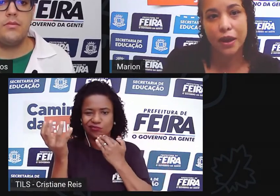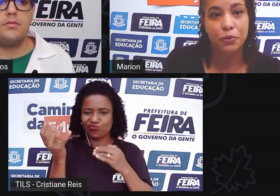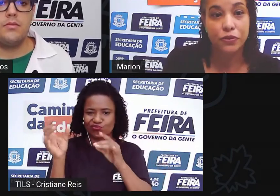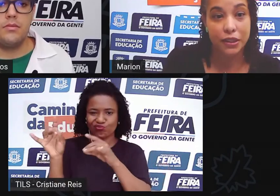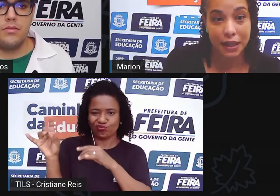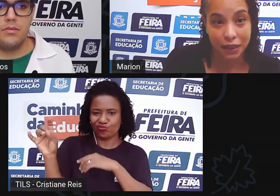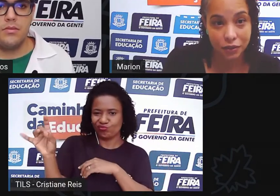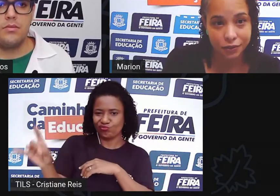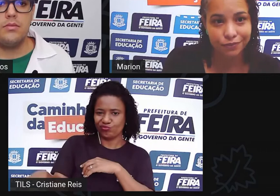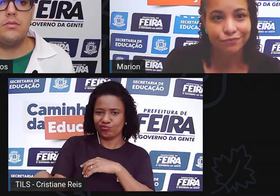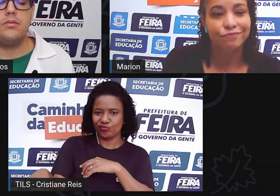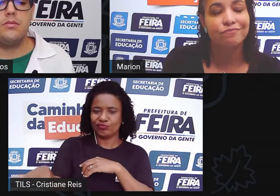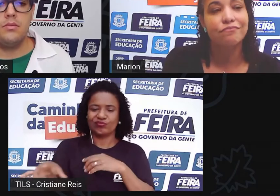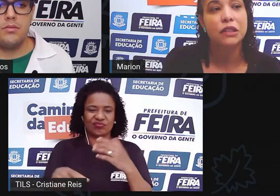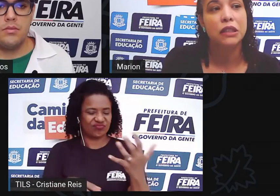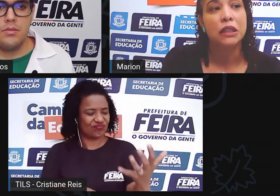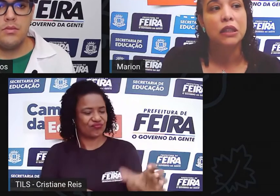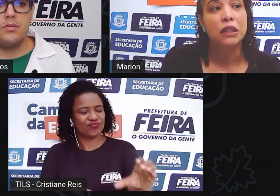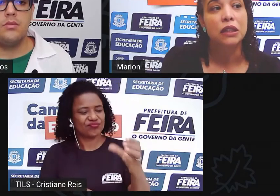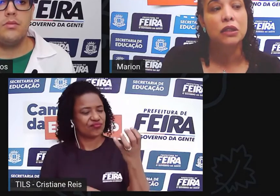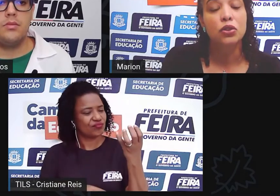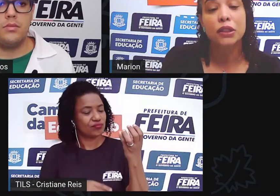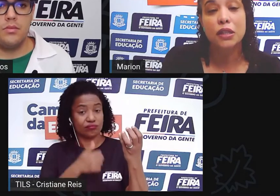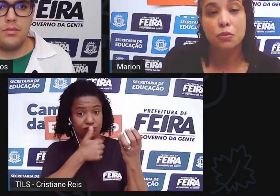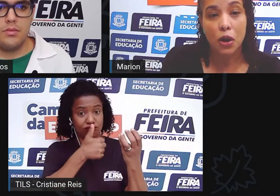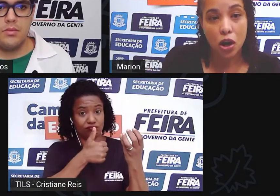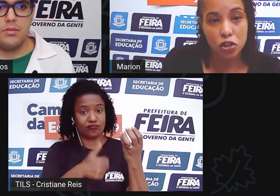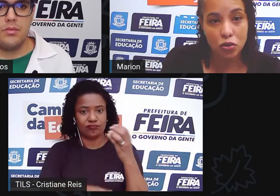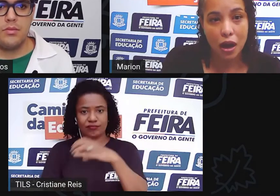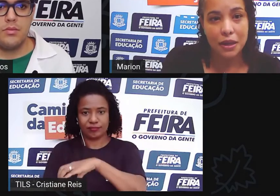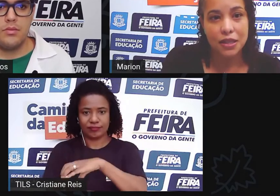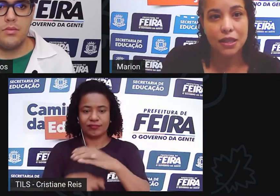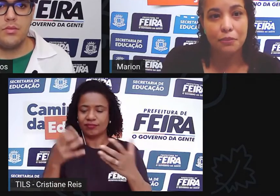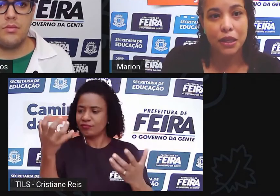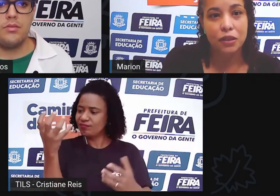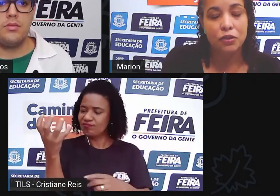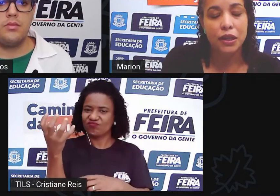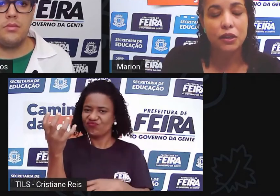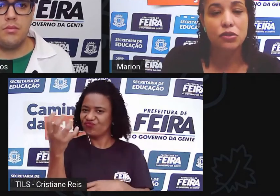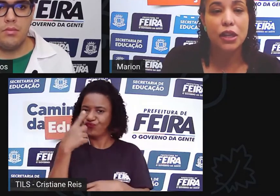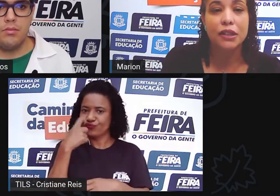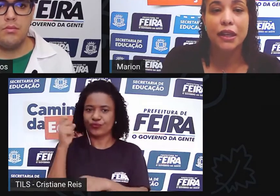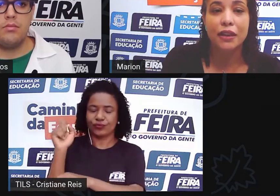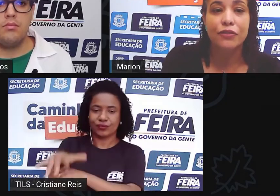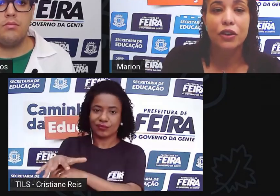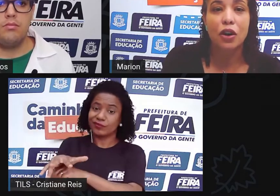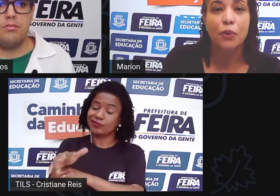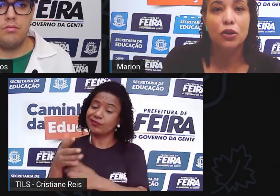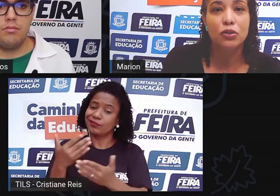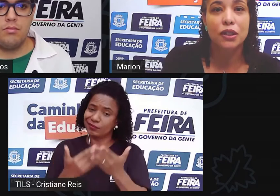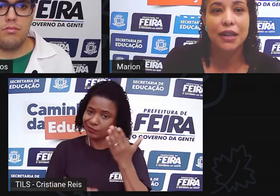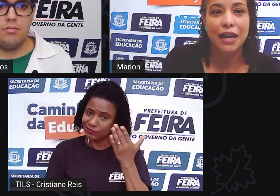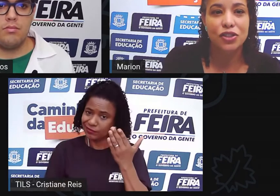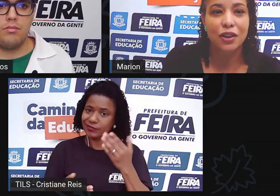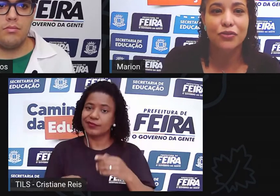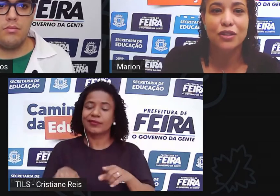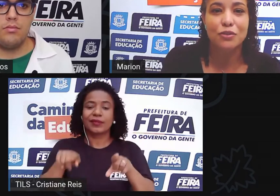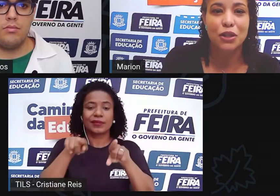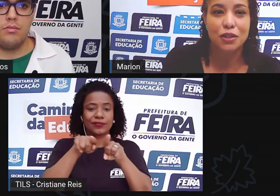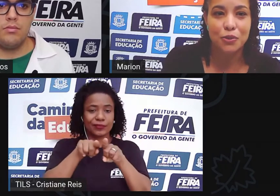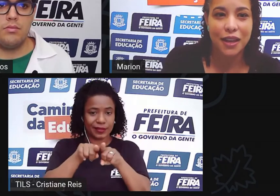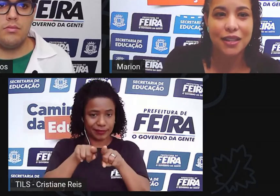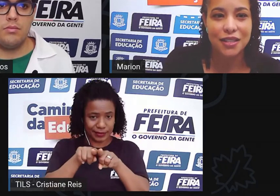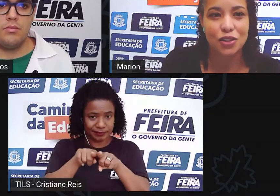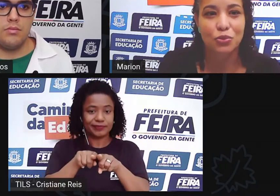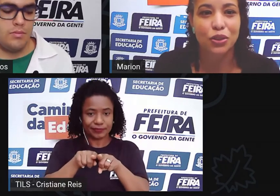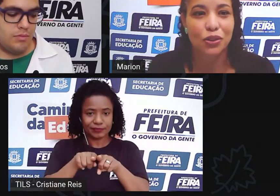não é aproveitado. No transporte, no armazenamento, quem não já teve oportunidade, talvez os